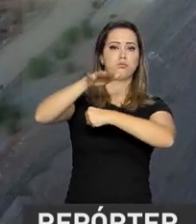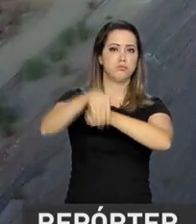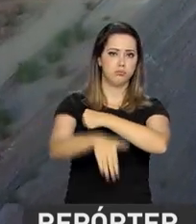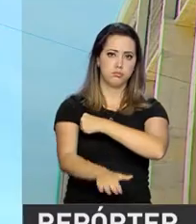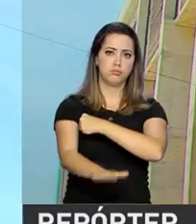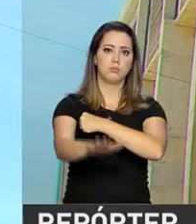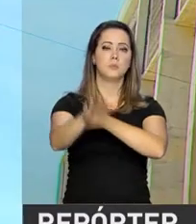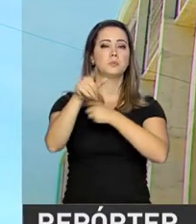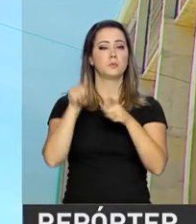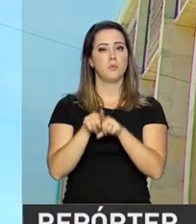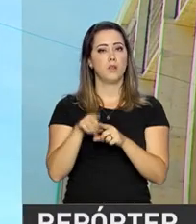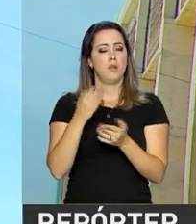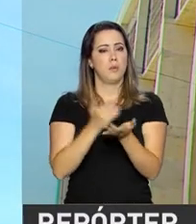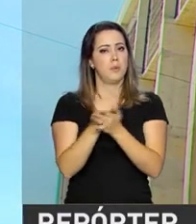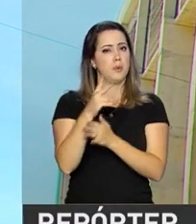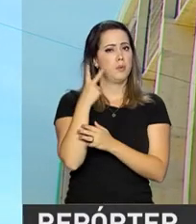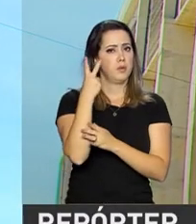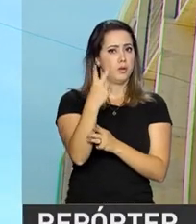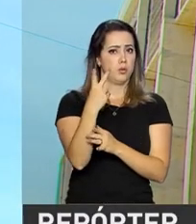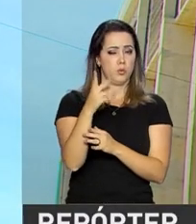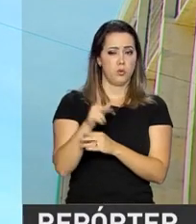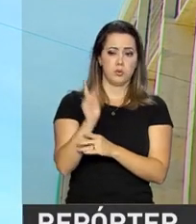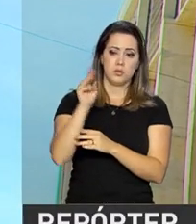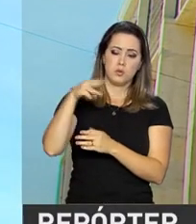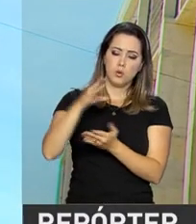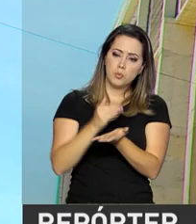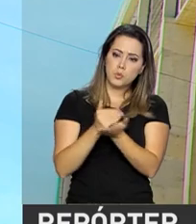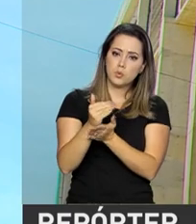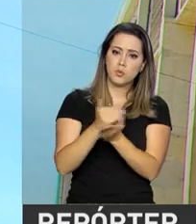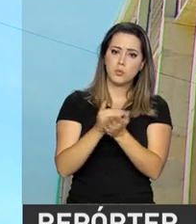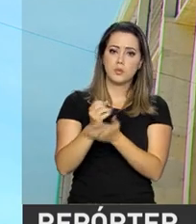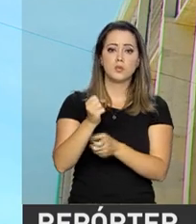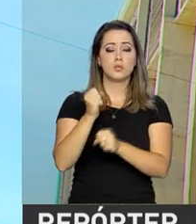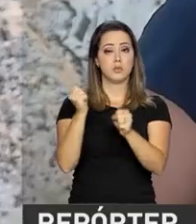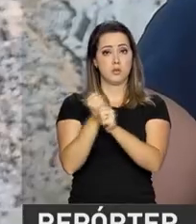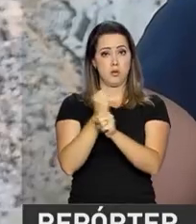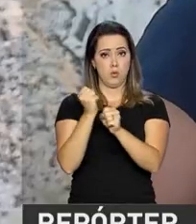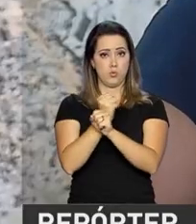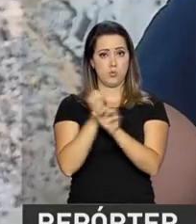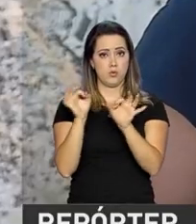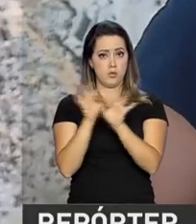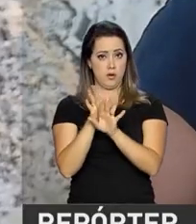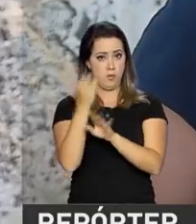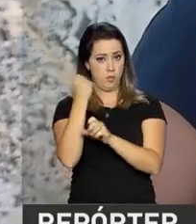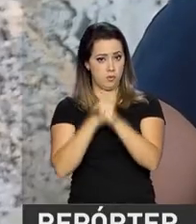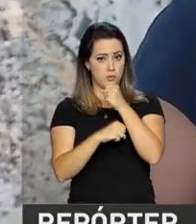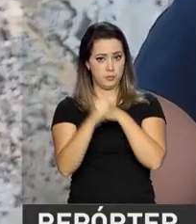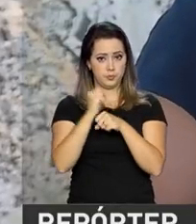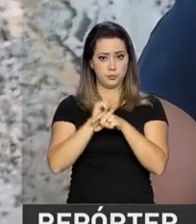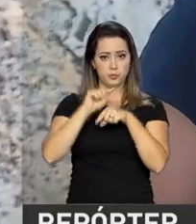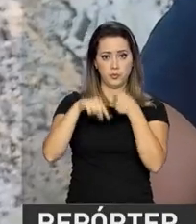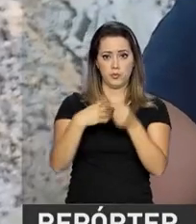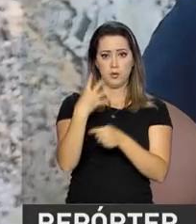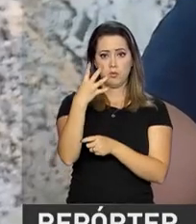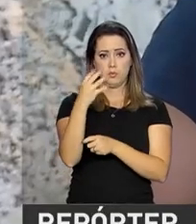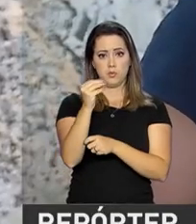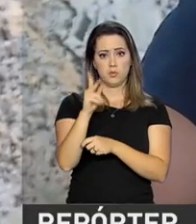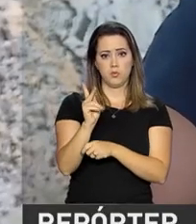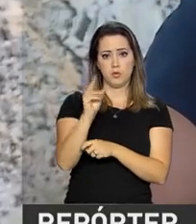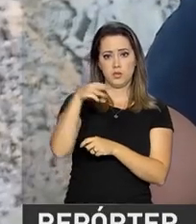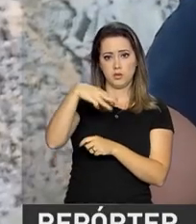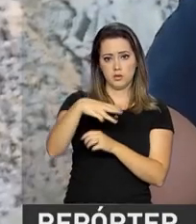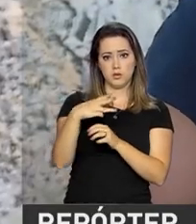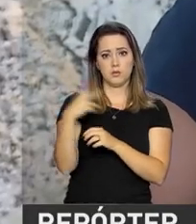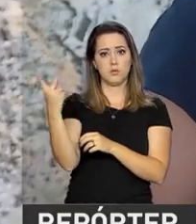quilômetros do ponto inicial de captação da água e foi entregue ano passado 40 quilômetros depois fica a segunda estação